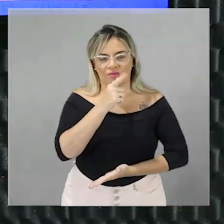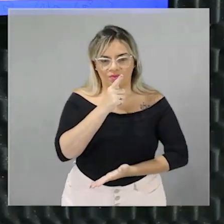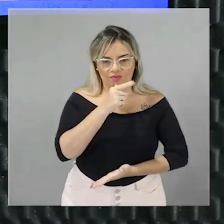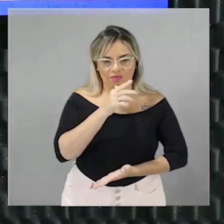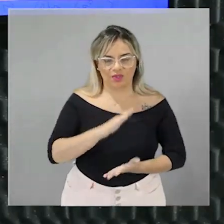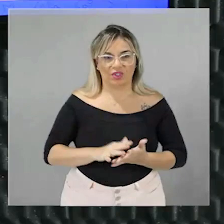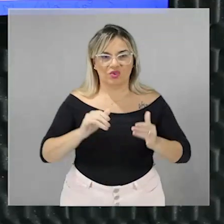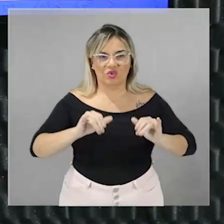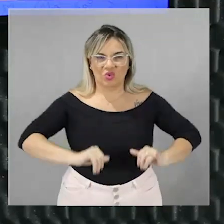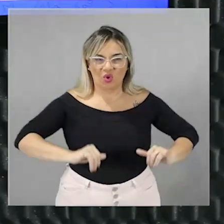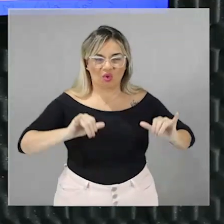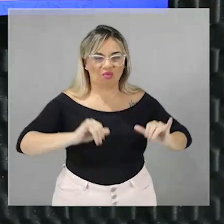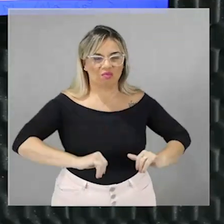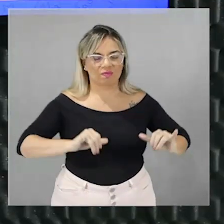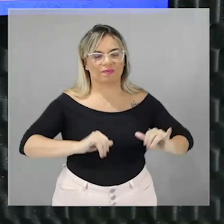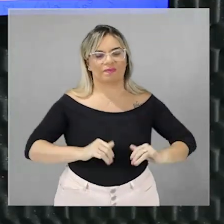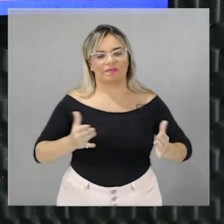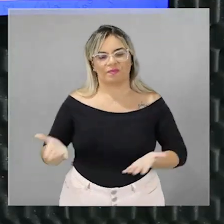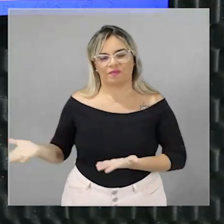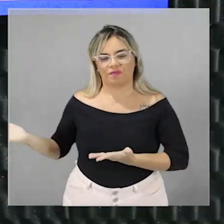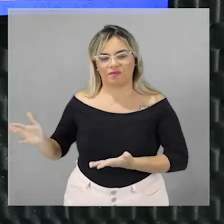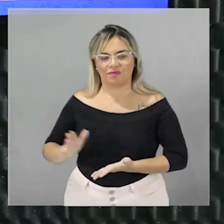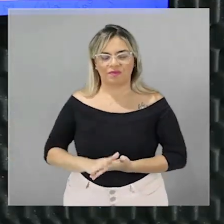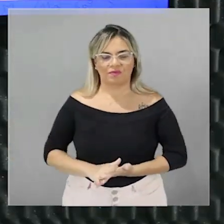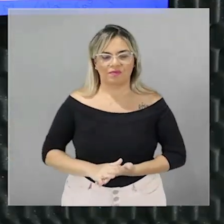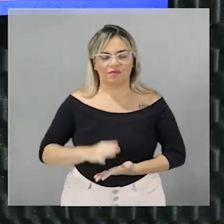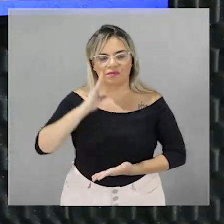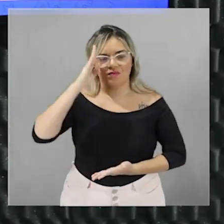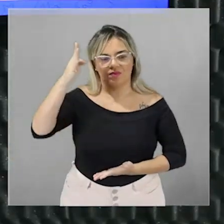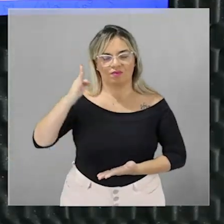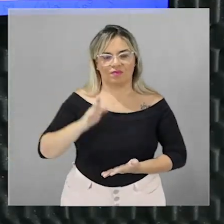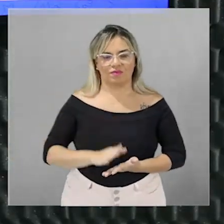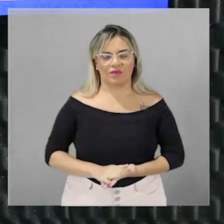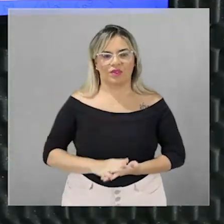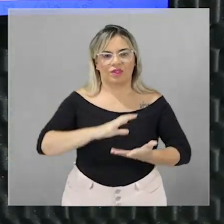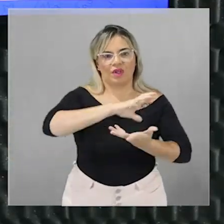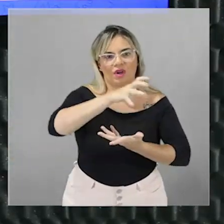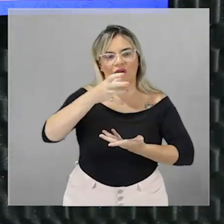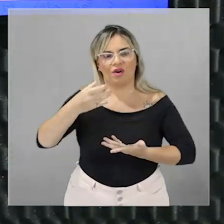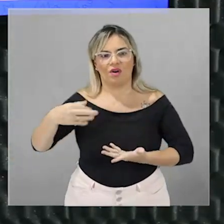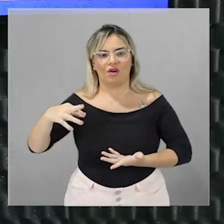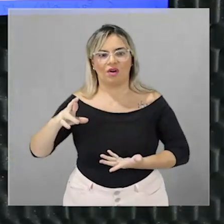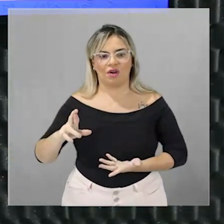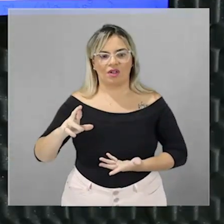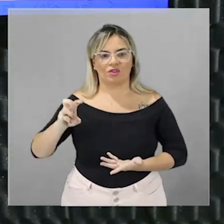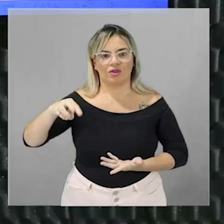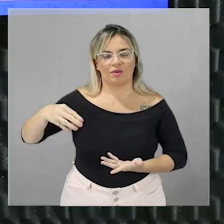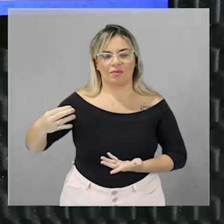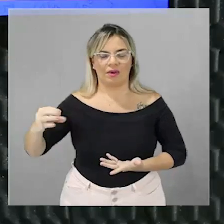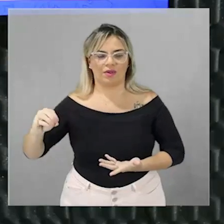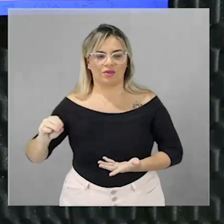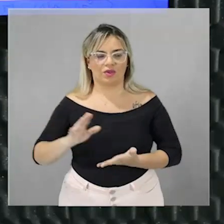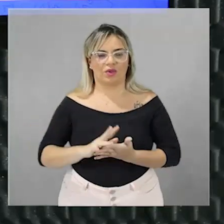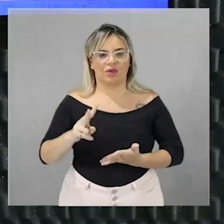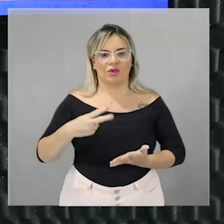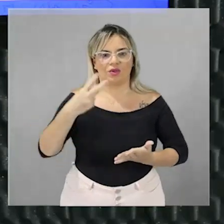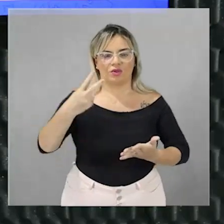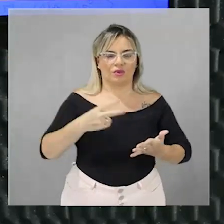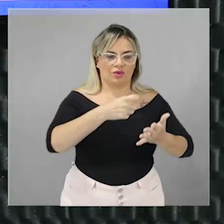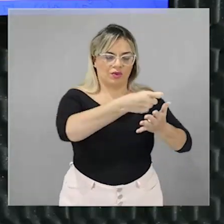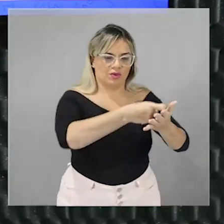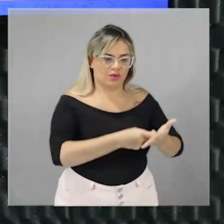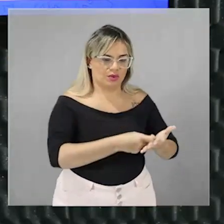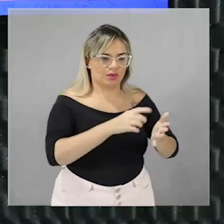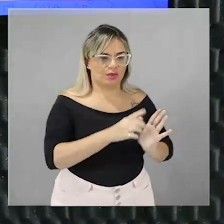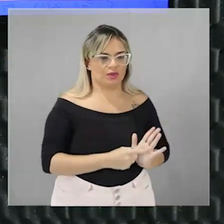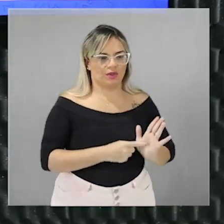déficit hídrico, falta de água, né? Nós vamos estar principalmente ali na região do Oriente Médio. Então, galera, os dois textos eles só vão ali te dar